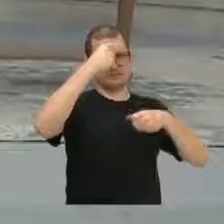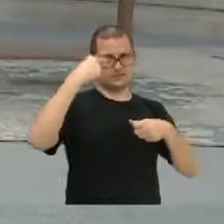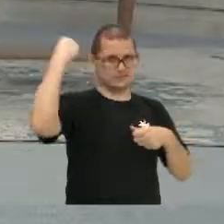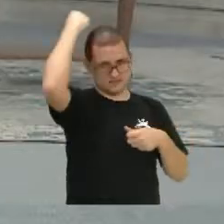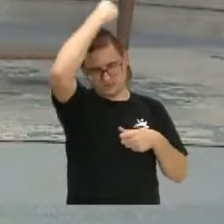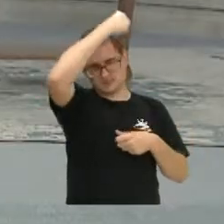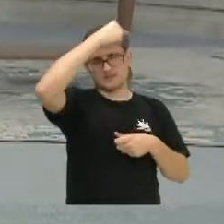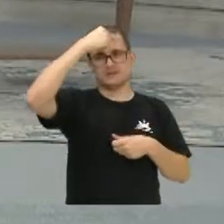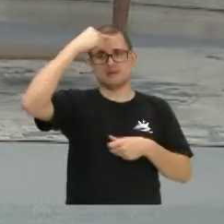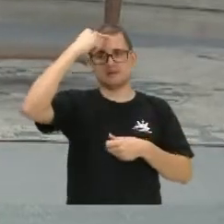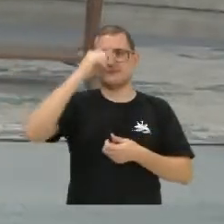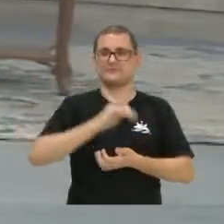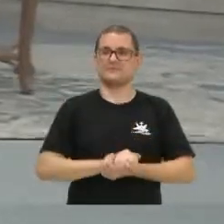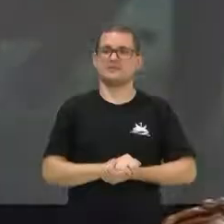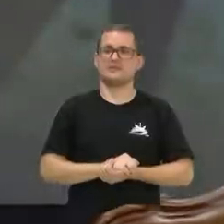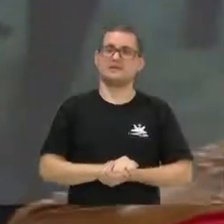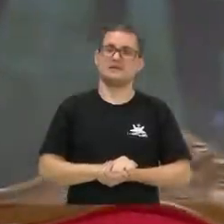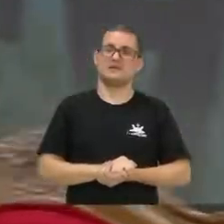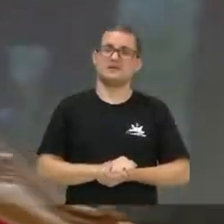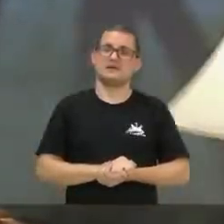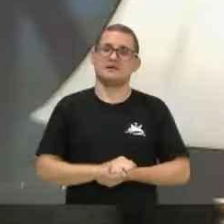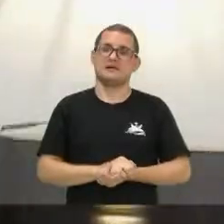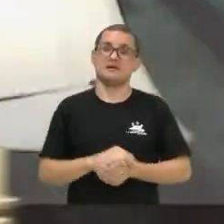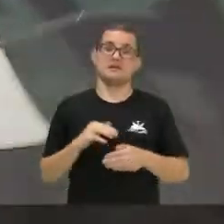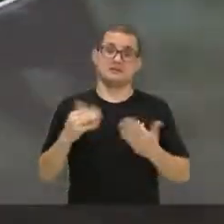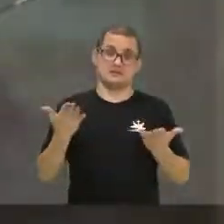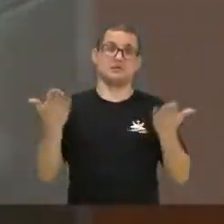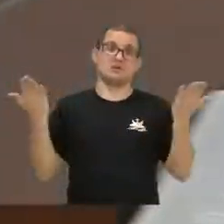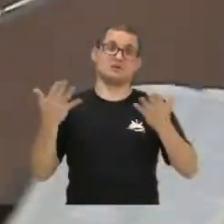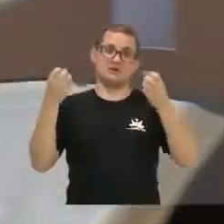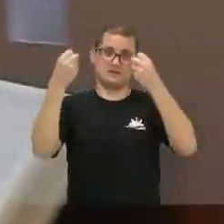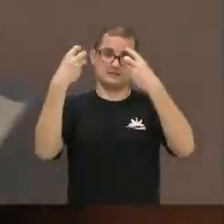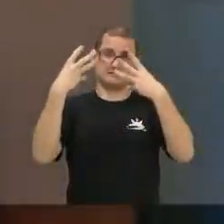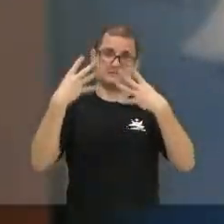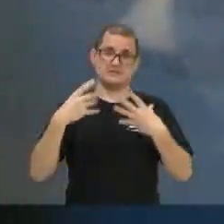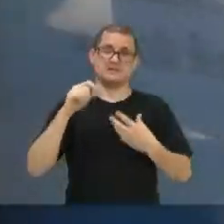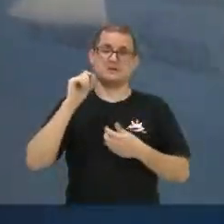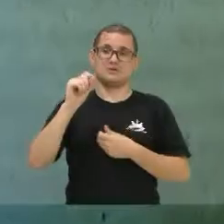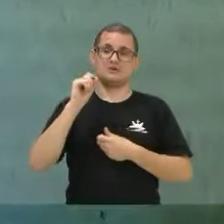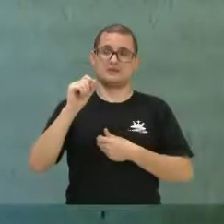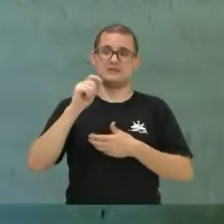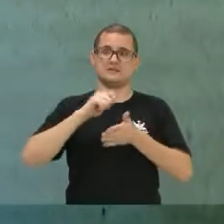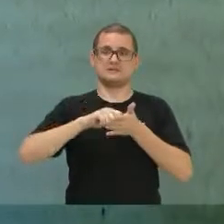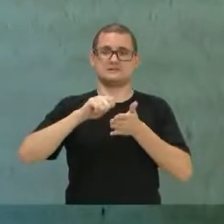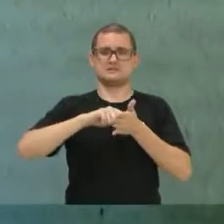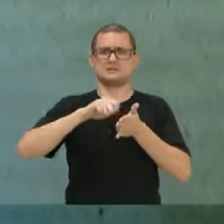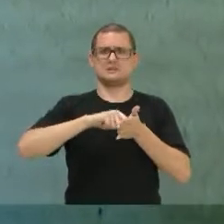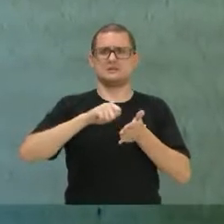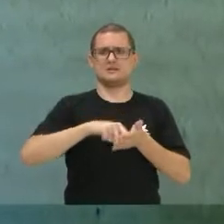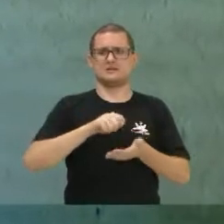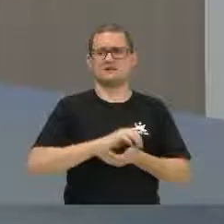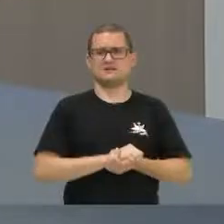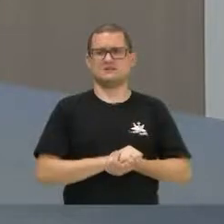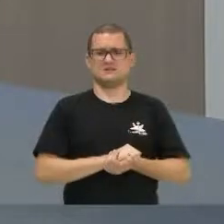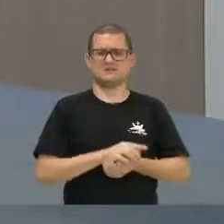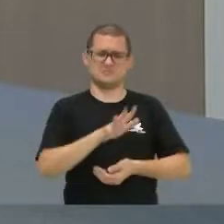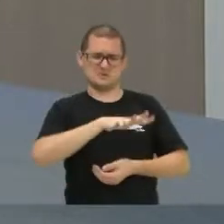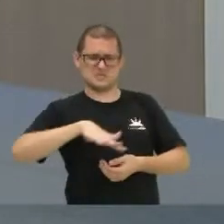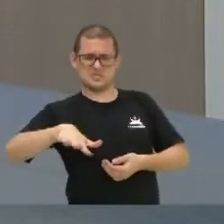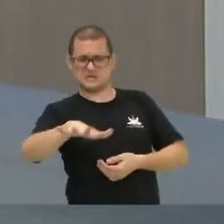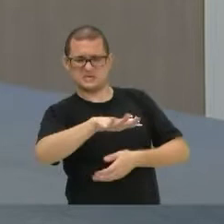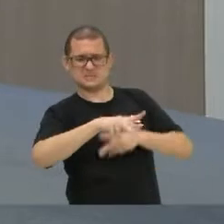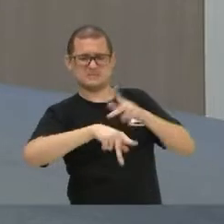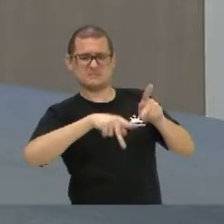literalmente aqui está deixa o de lado mas literalmente está escrito jogue fora